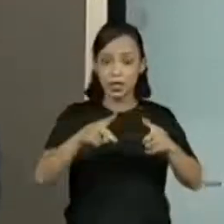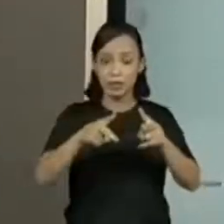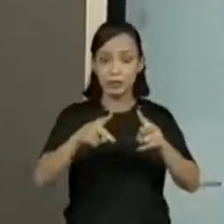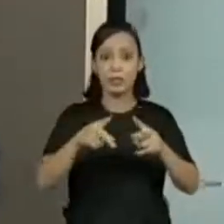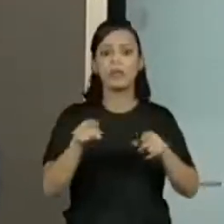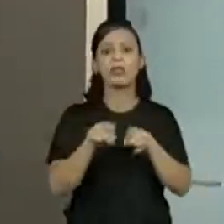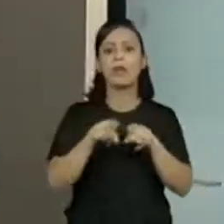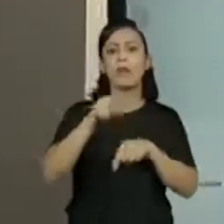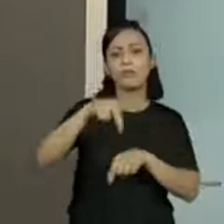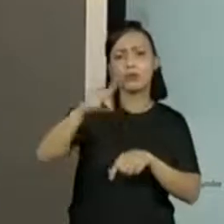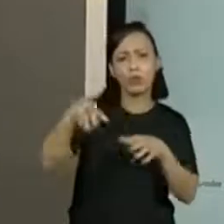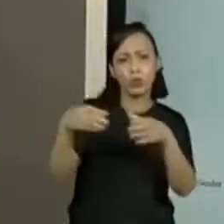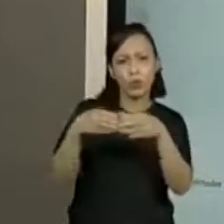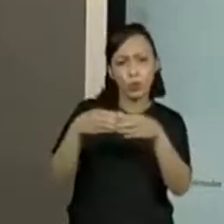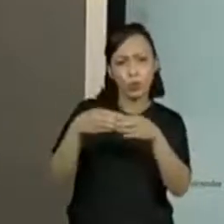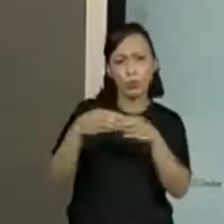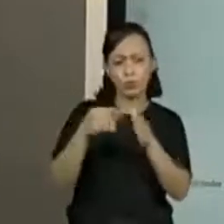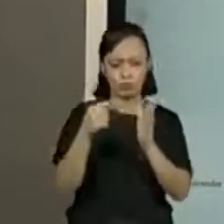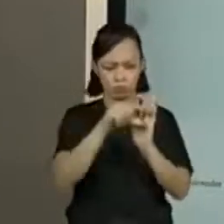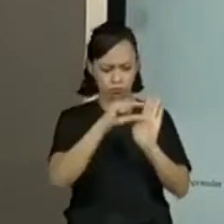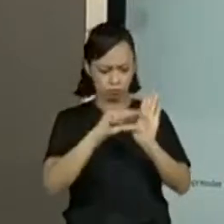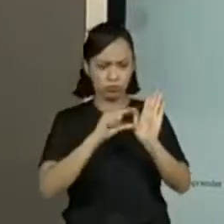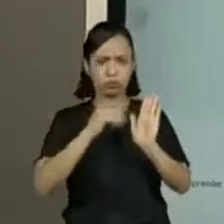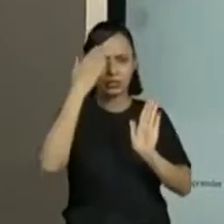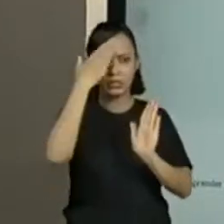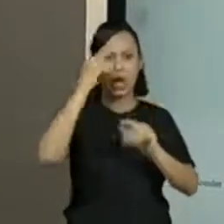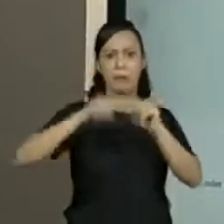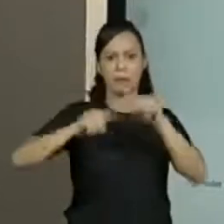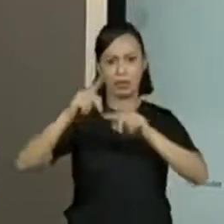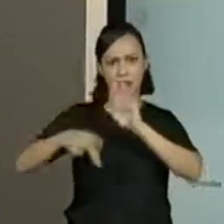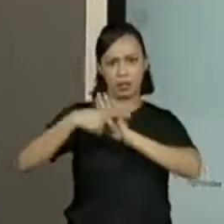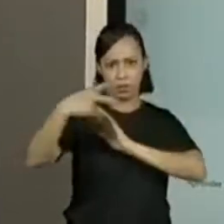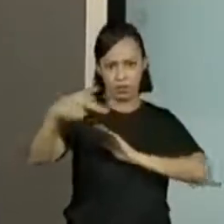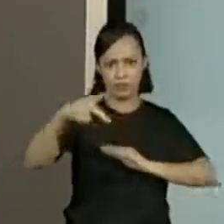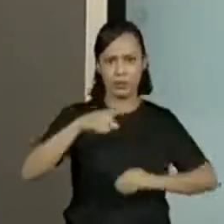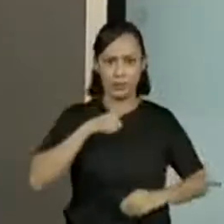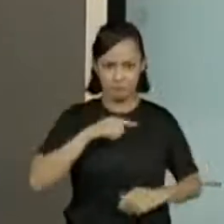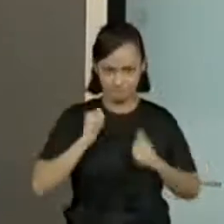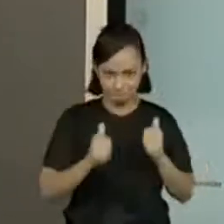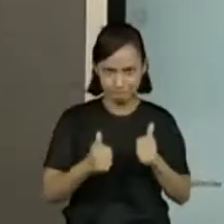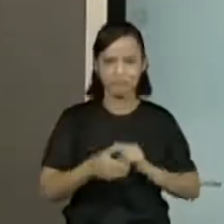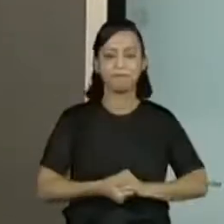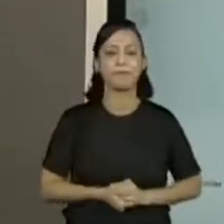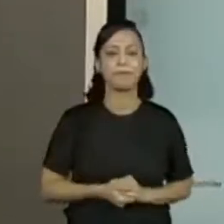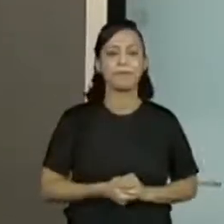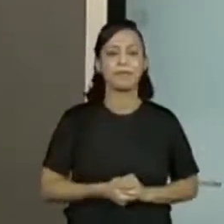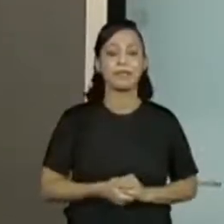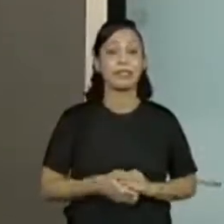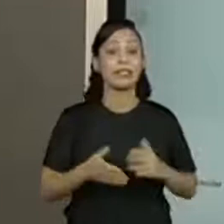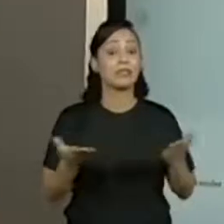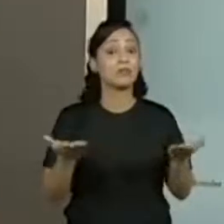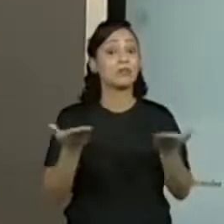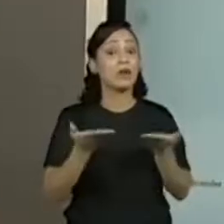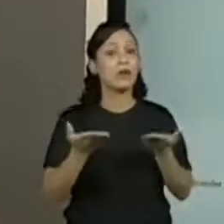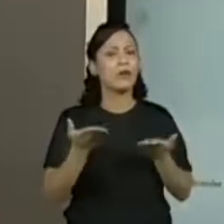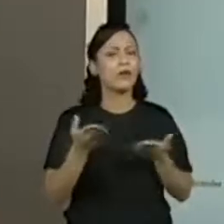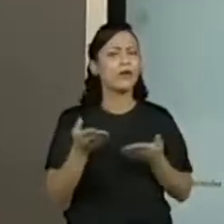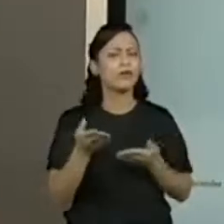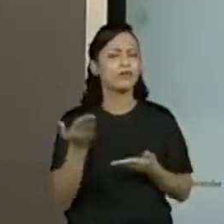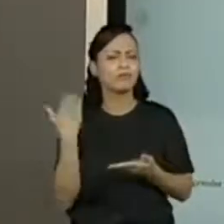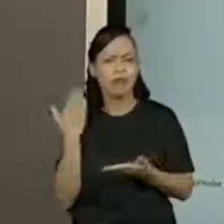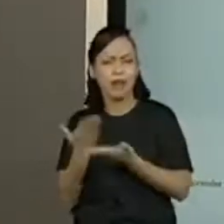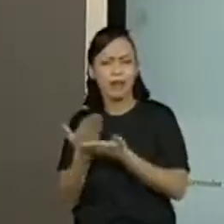material do professor Tudo bem então vamos lá a gente terminou ali lendo algumas das comidinhas